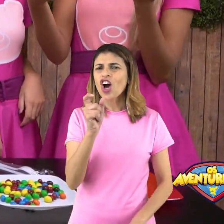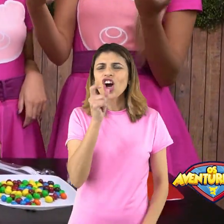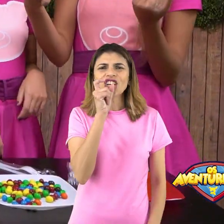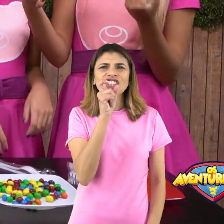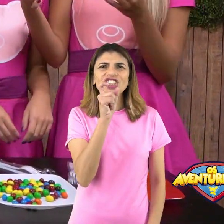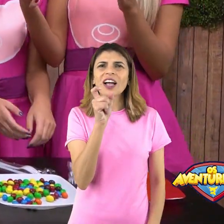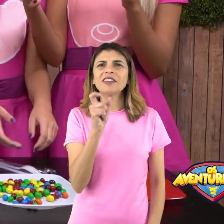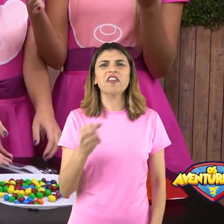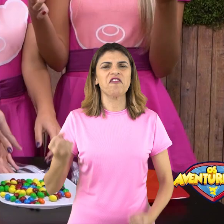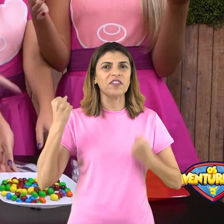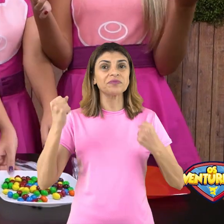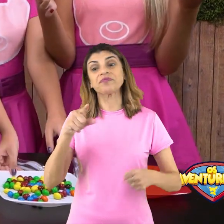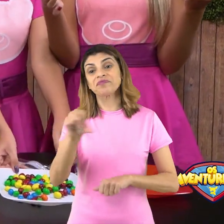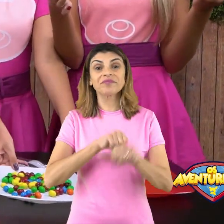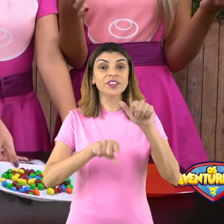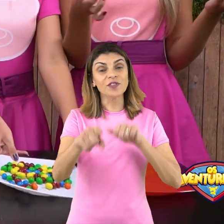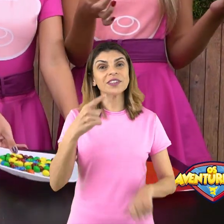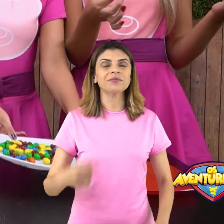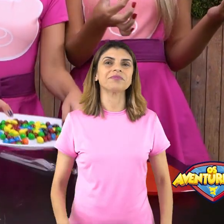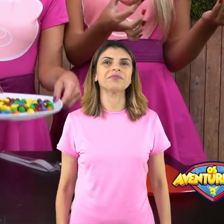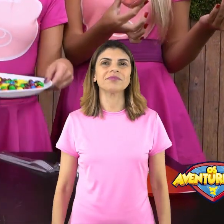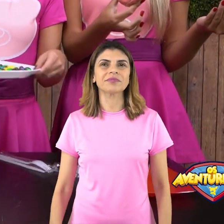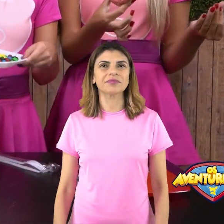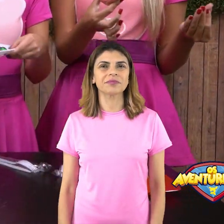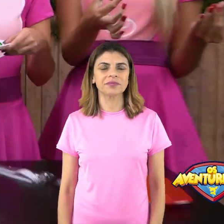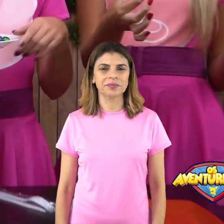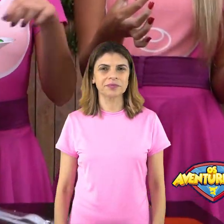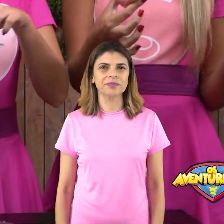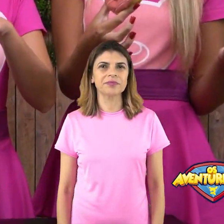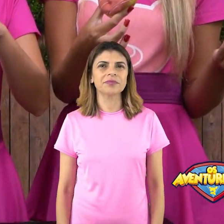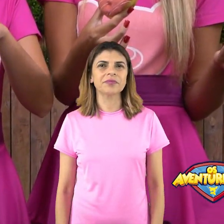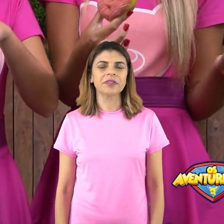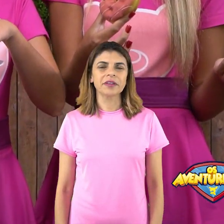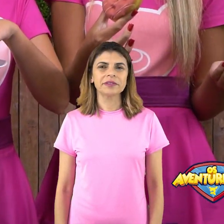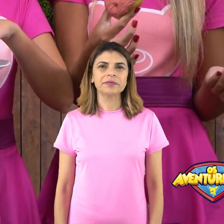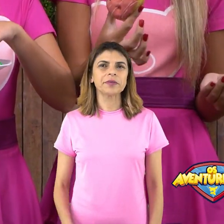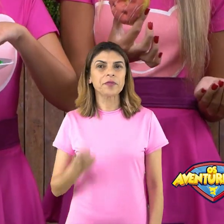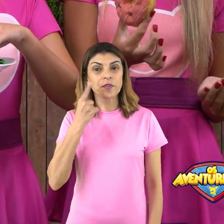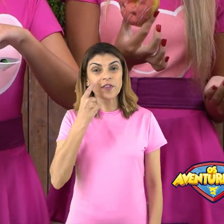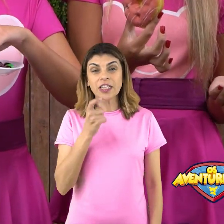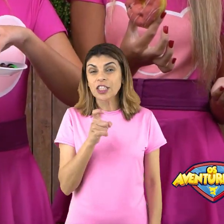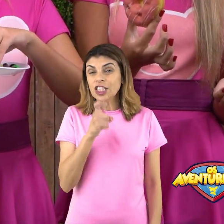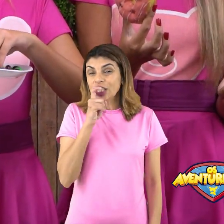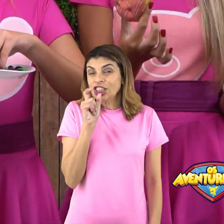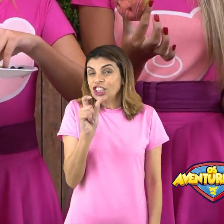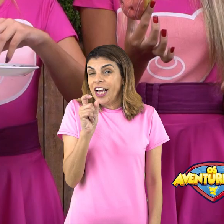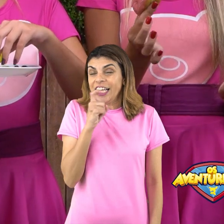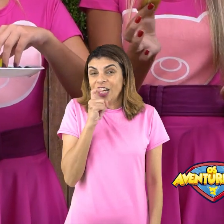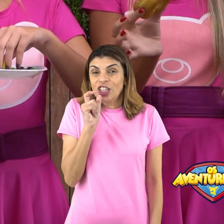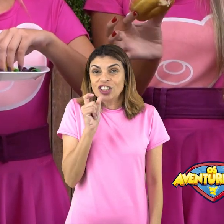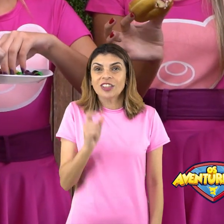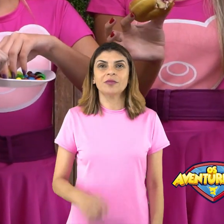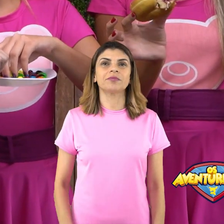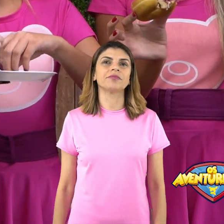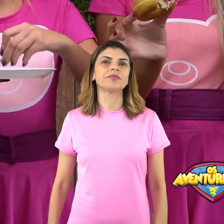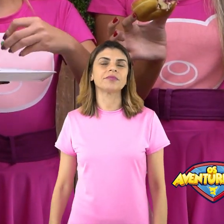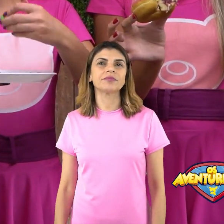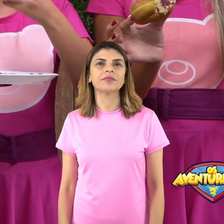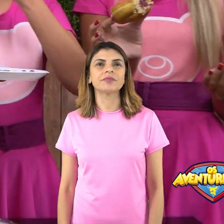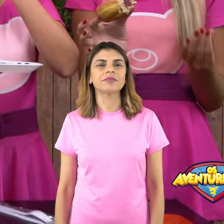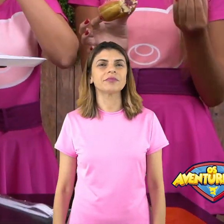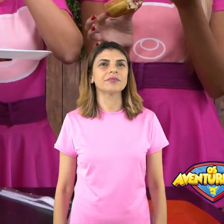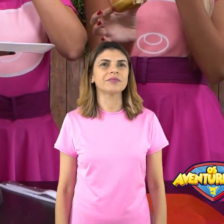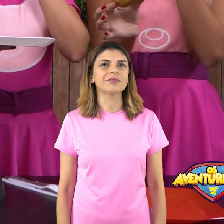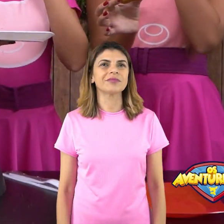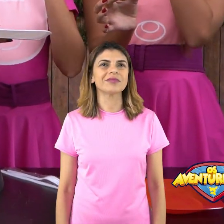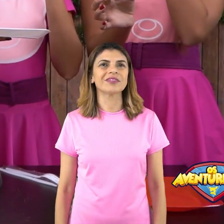forte mesmo. É, então vai você agora, Tendinho. Vamos ver. Vamos ver, vamos ver. Ai, congelado. Gente. Vou pegar uns três coloridinhos. Isso congelado